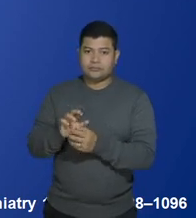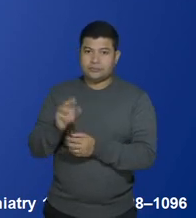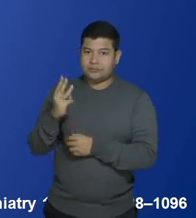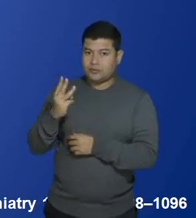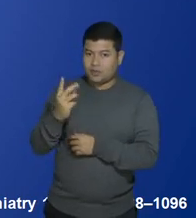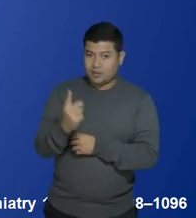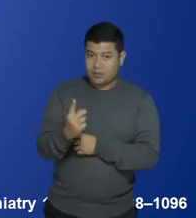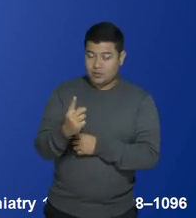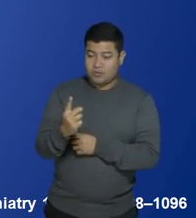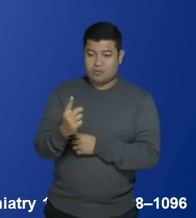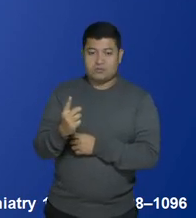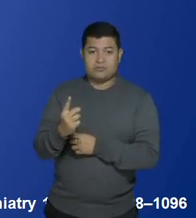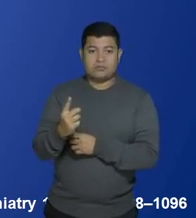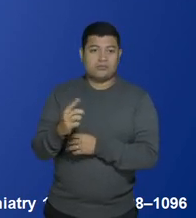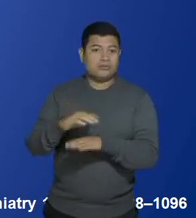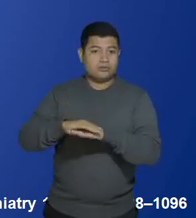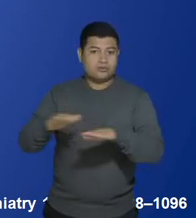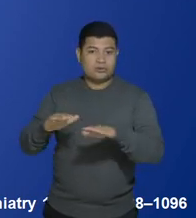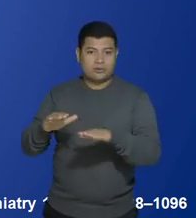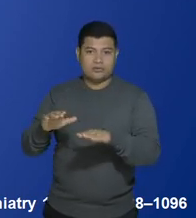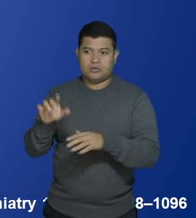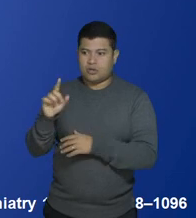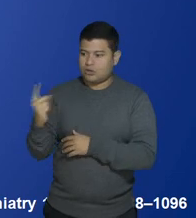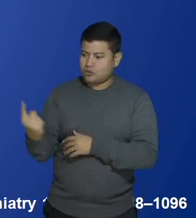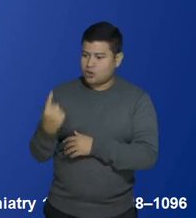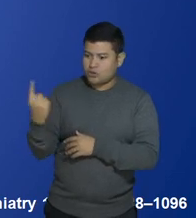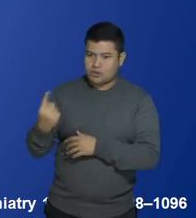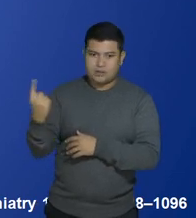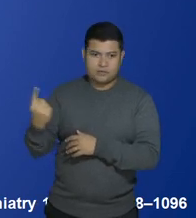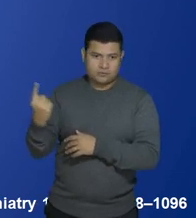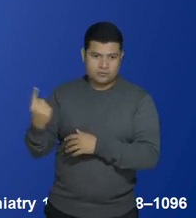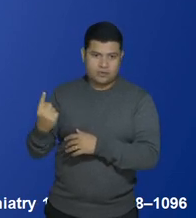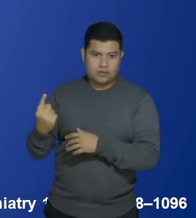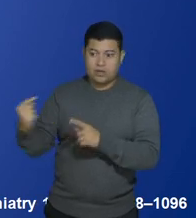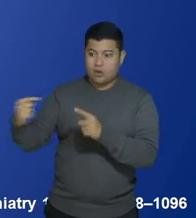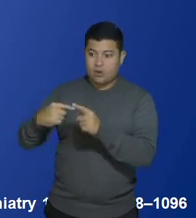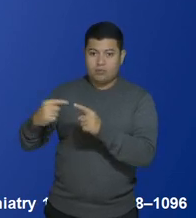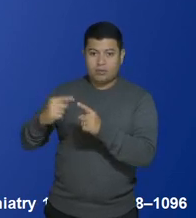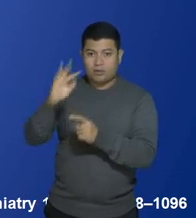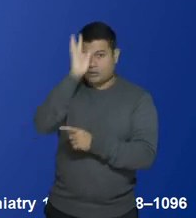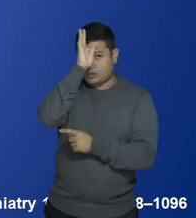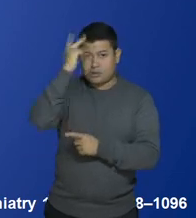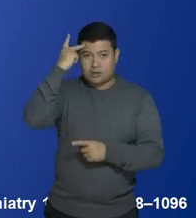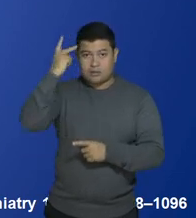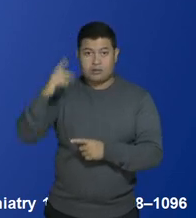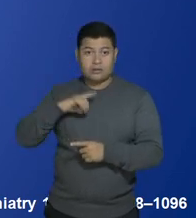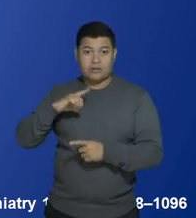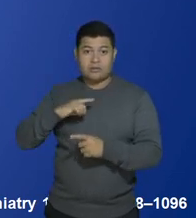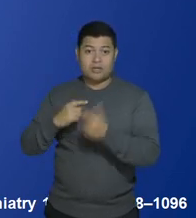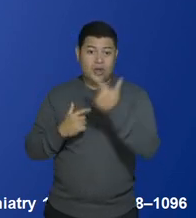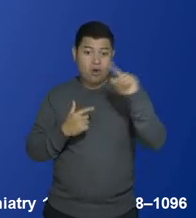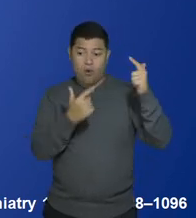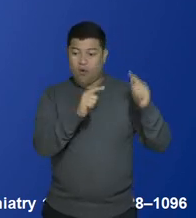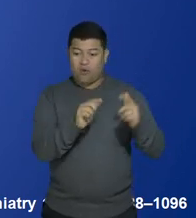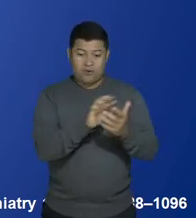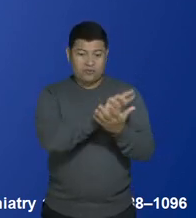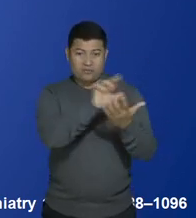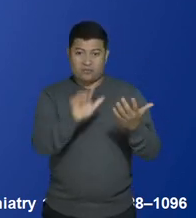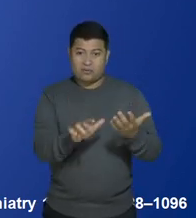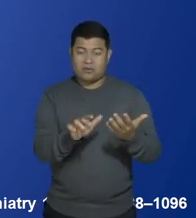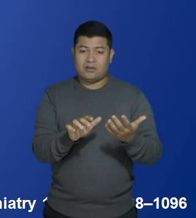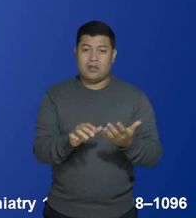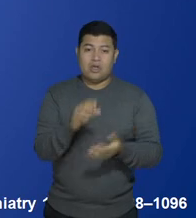31%. Né? Tem transtorno desafiador, transtorno de ansioso, tique, distúrbio